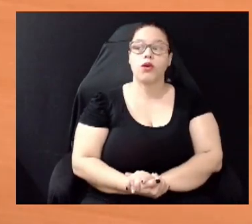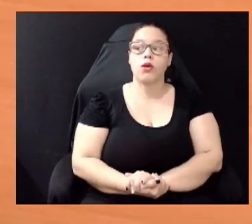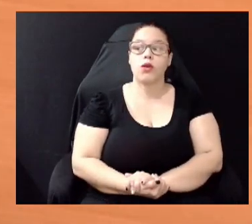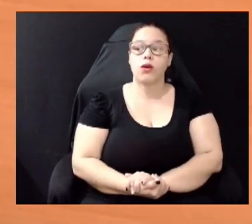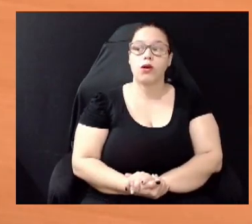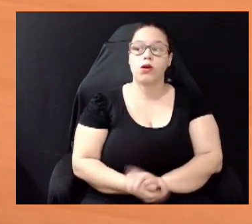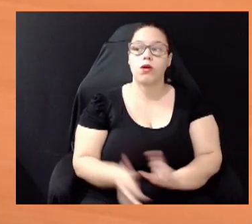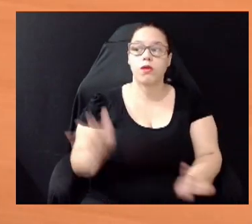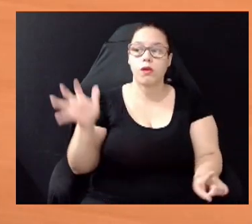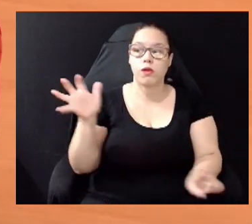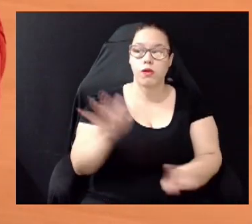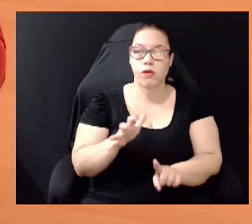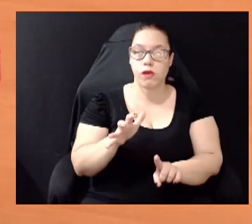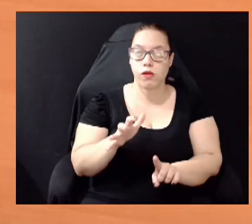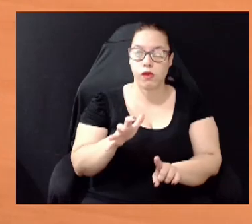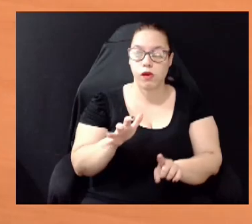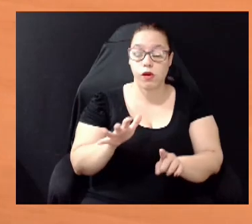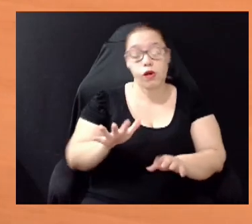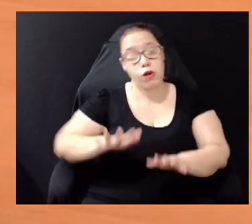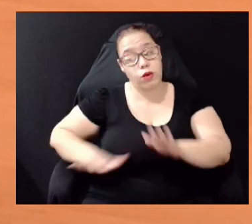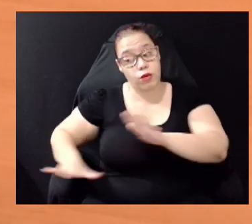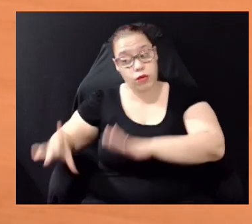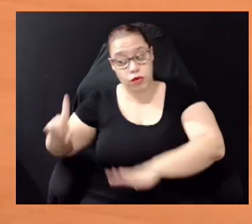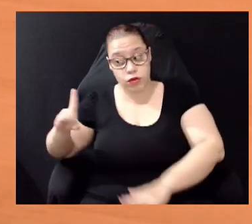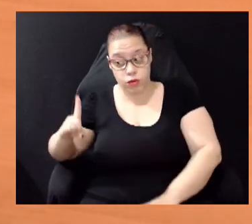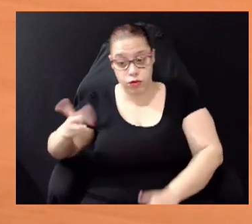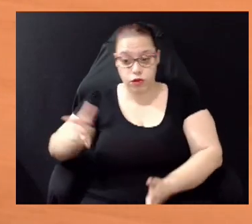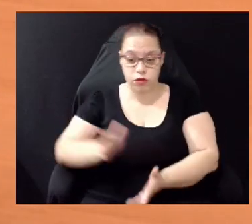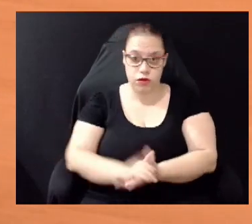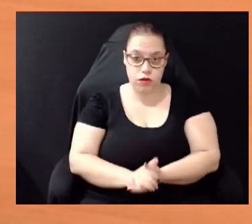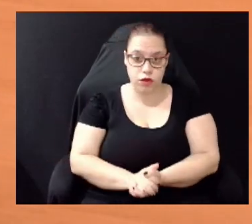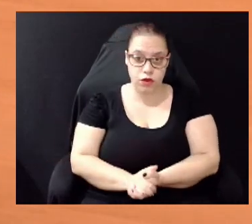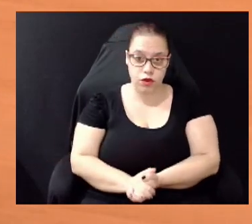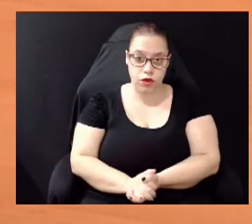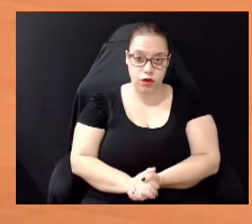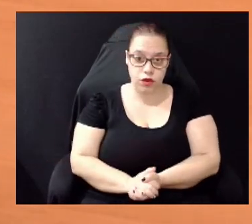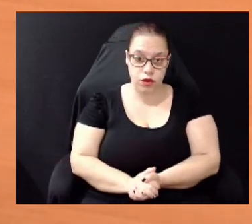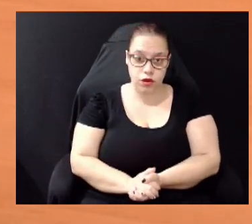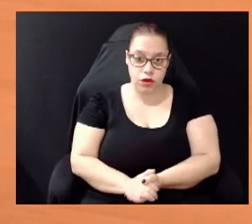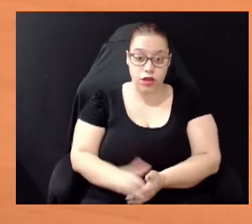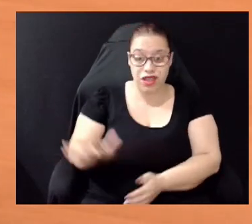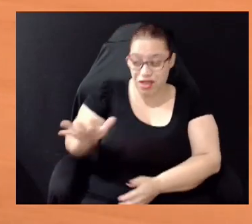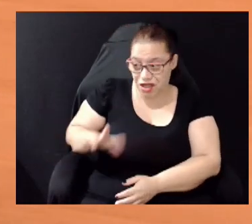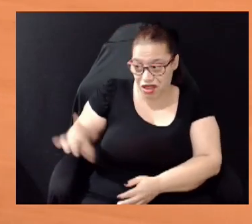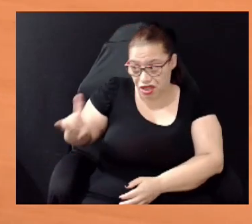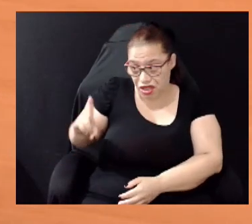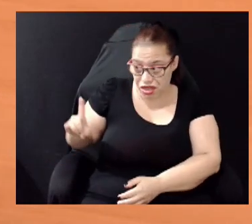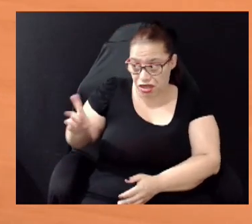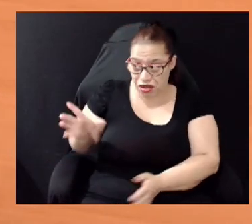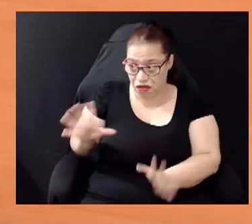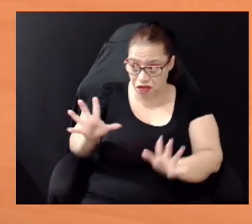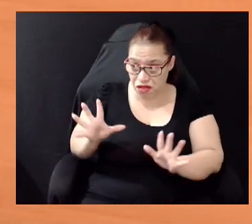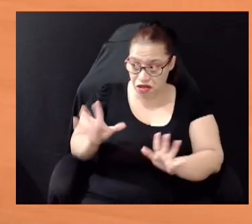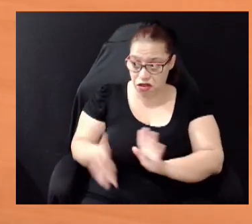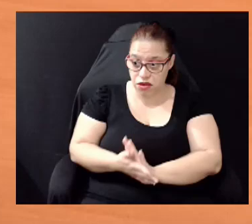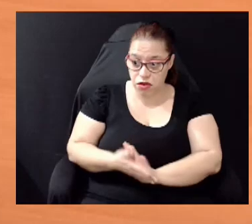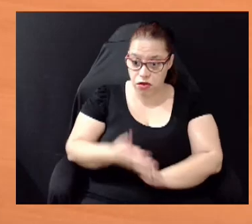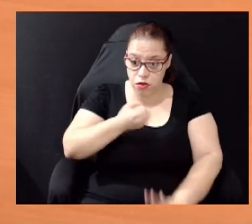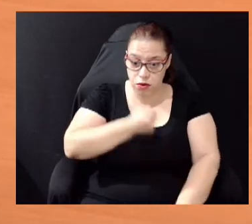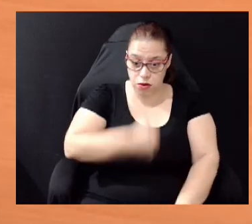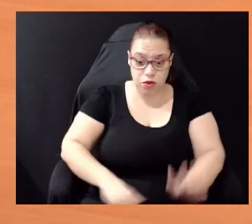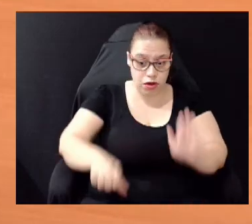da extrema-direita, e não é o conservadorismo da extrema-direita que faz com que o aborto seja criminalizado.